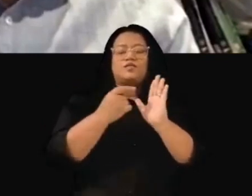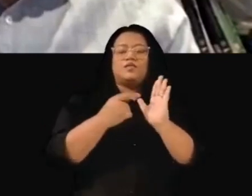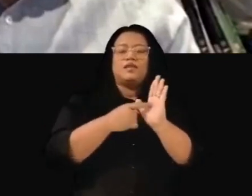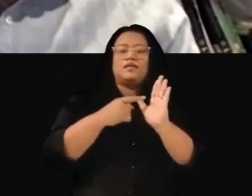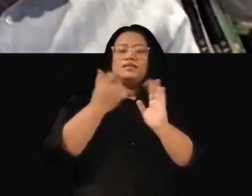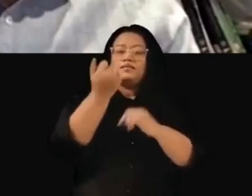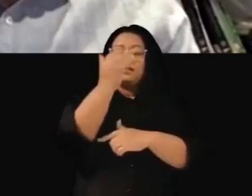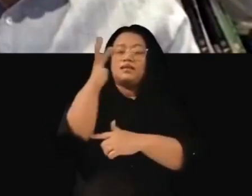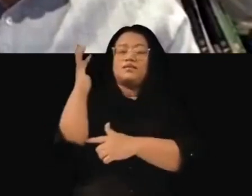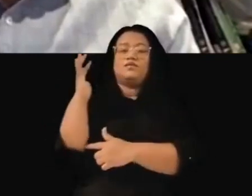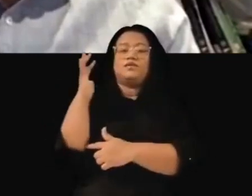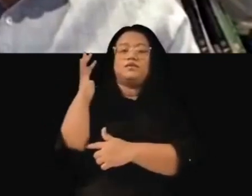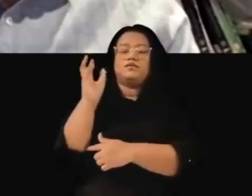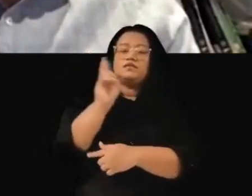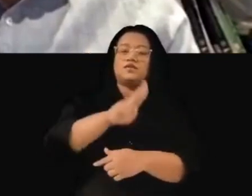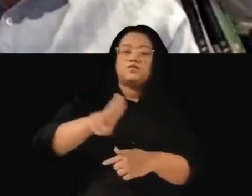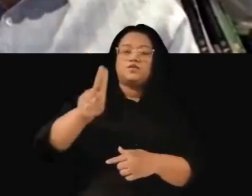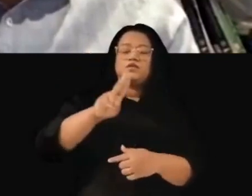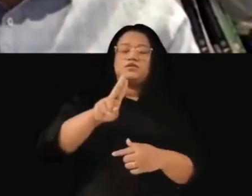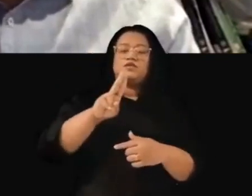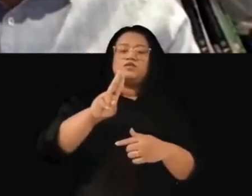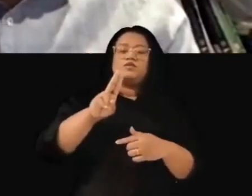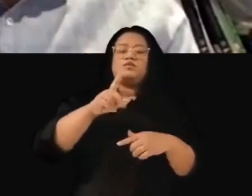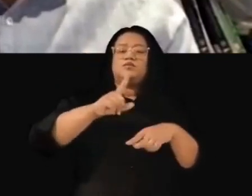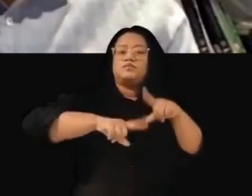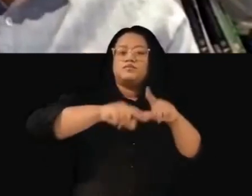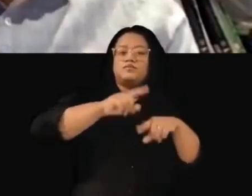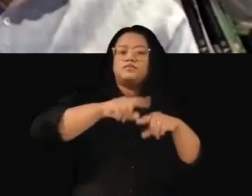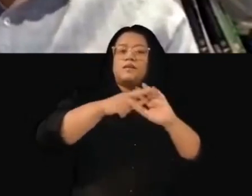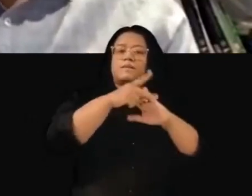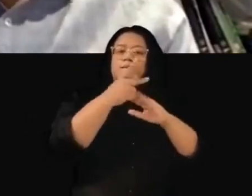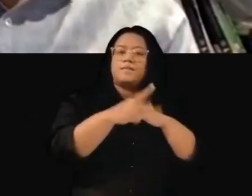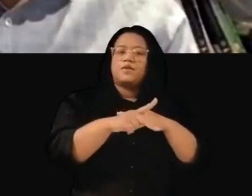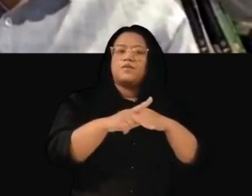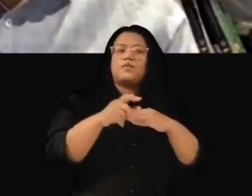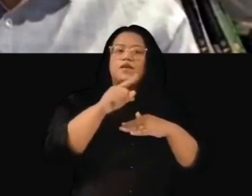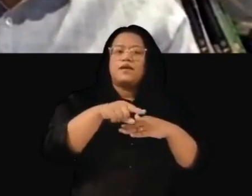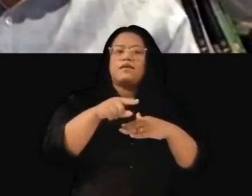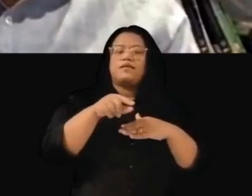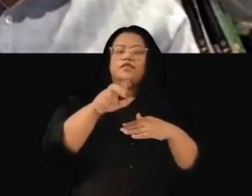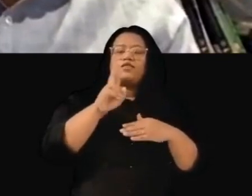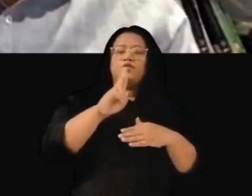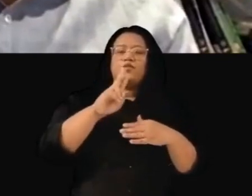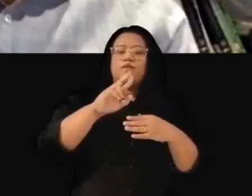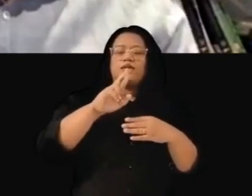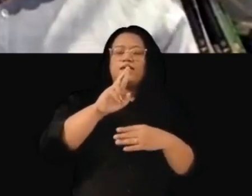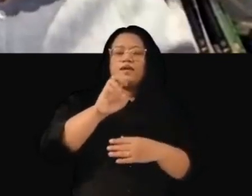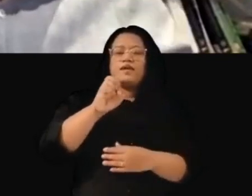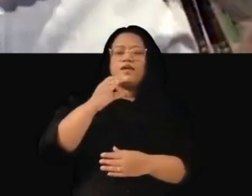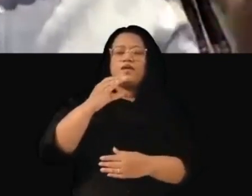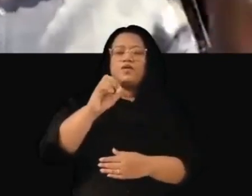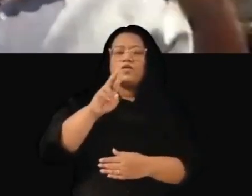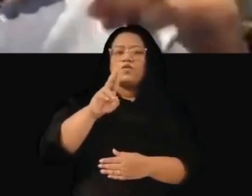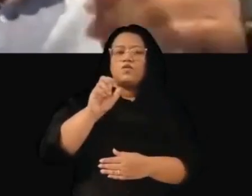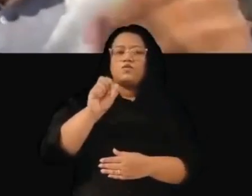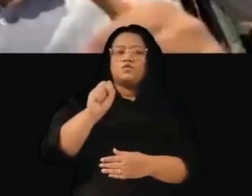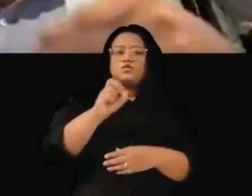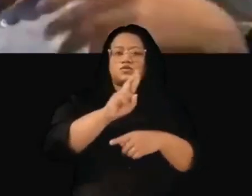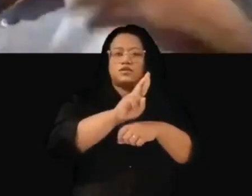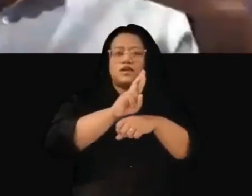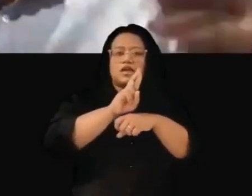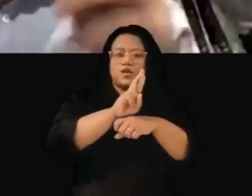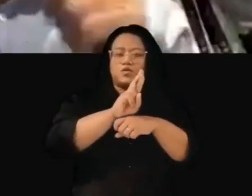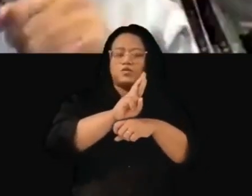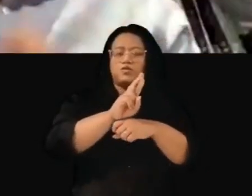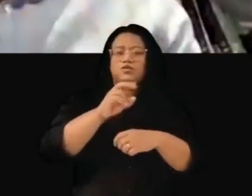usando elementos da natureza, substâncias da natureza, chamados recursos naturais, que vêm de processos pretéritos,